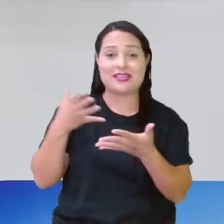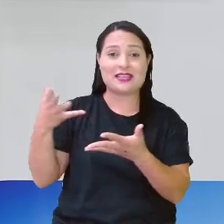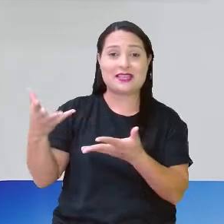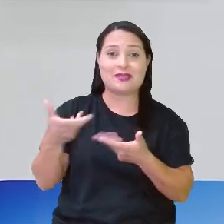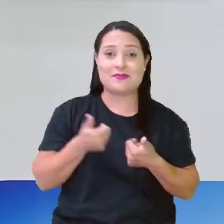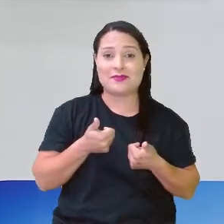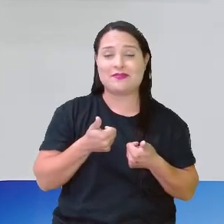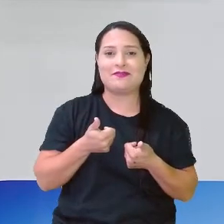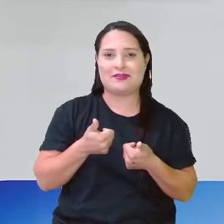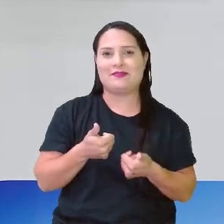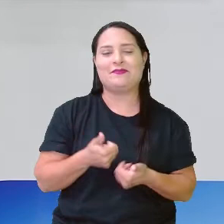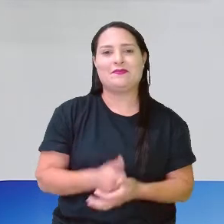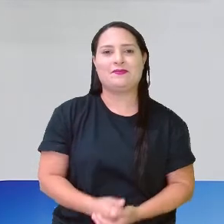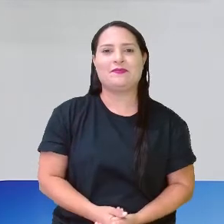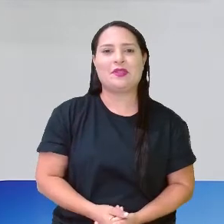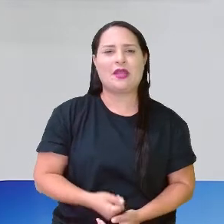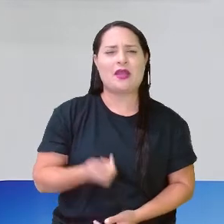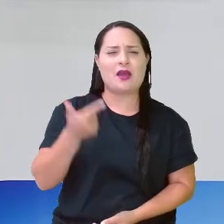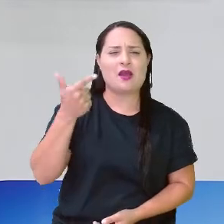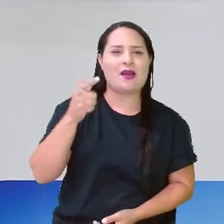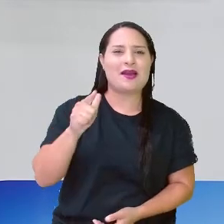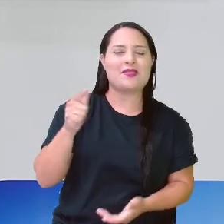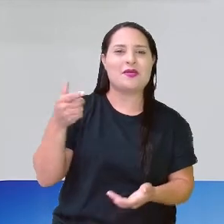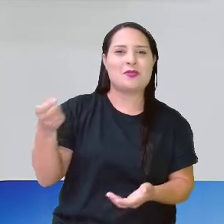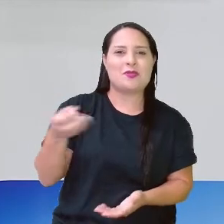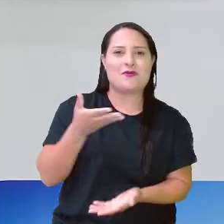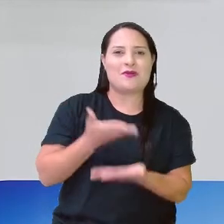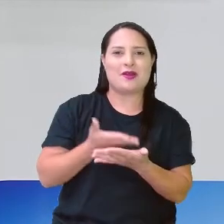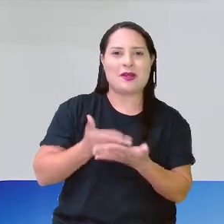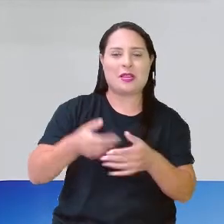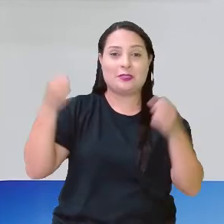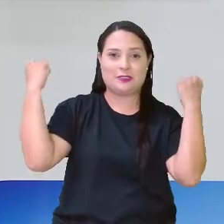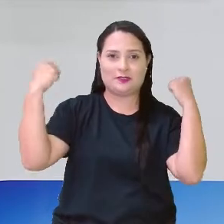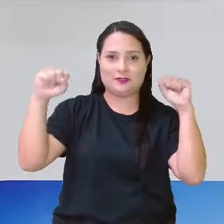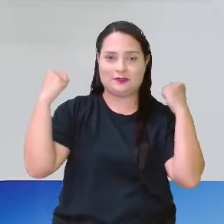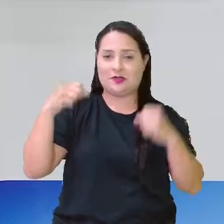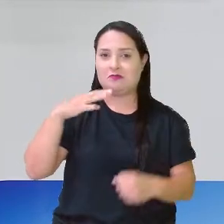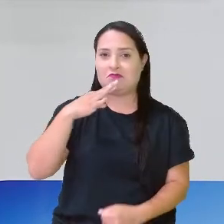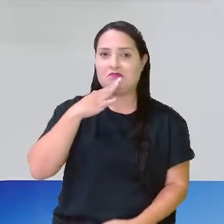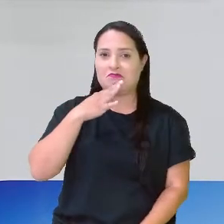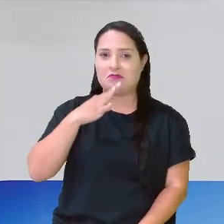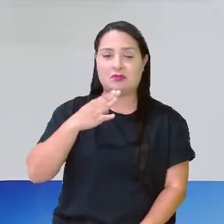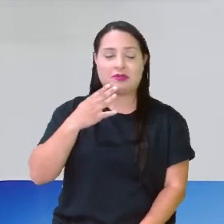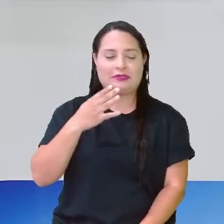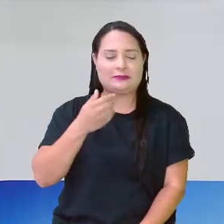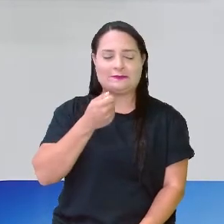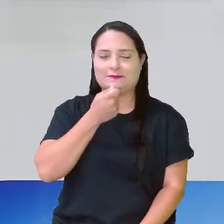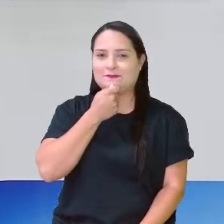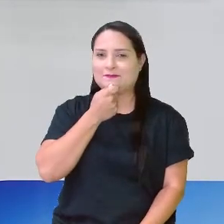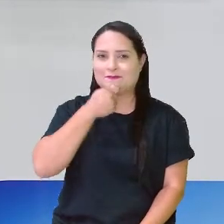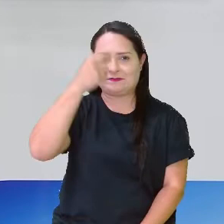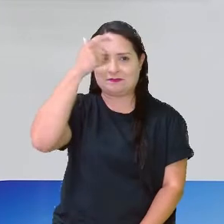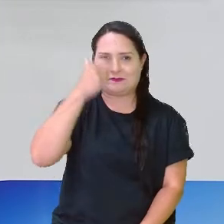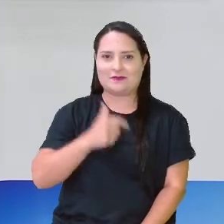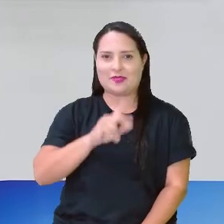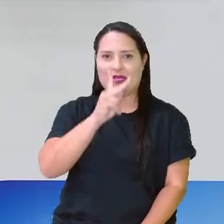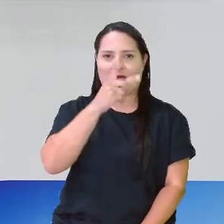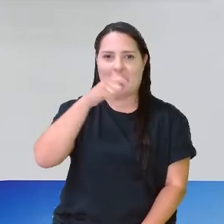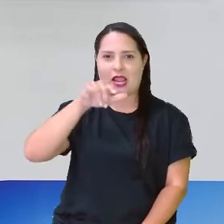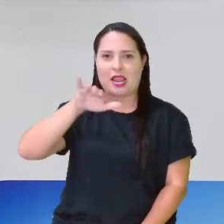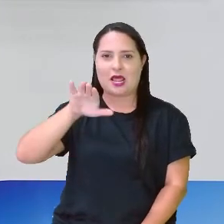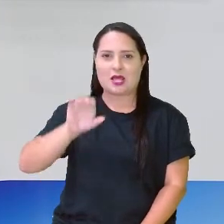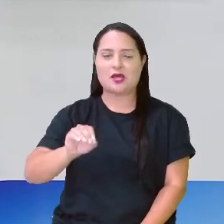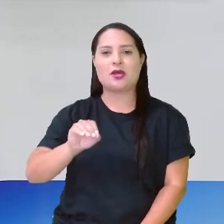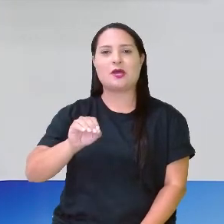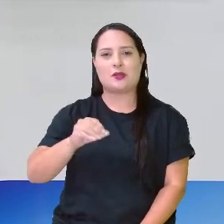e bem-vindas a mais uma aula de Educação Física. Se você não me conhece, eu me chamo Heleno Júnior e estou aqui,